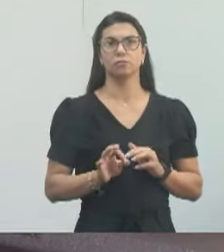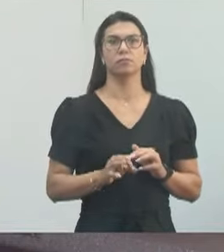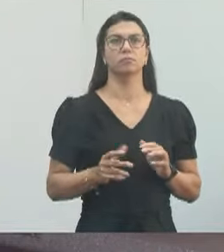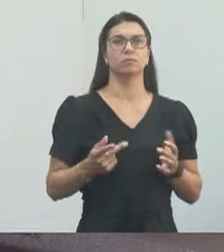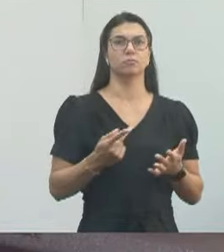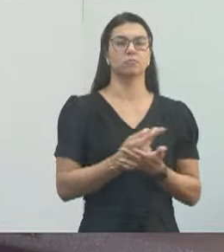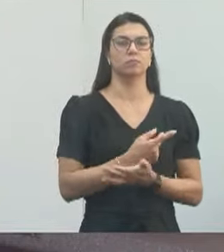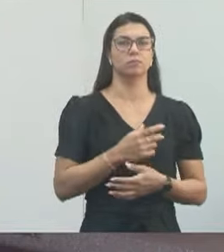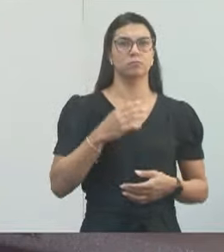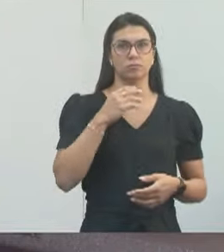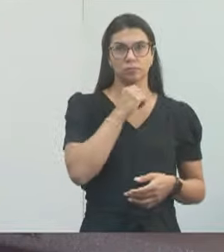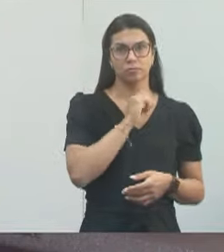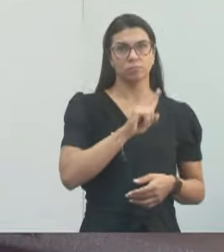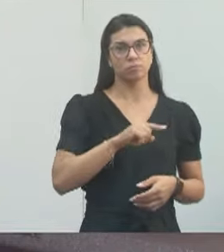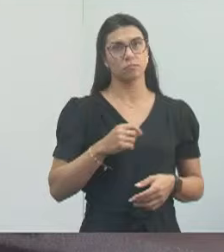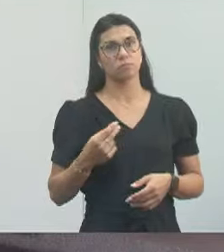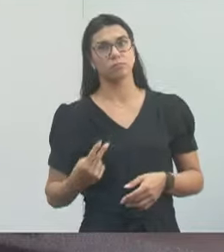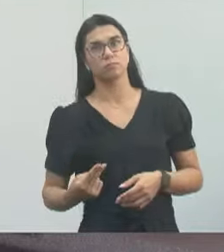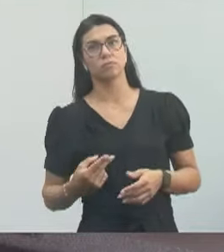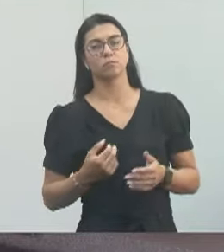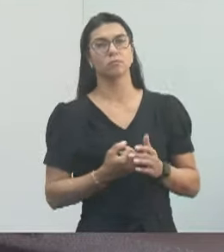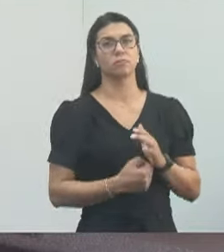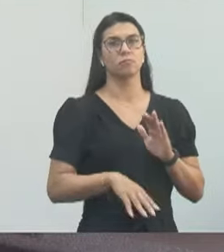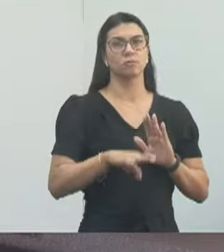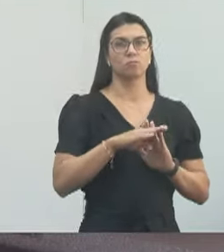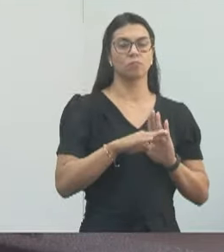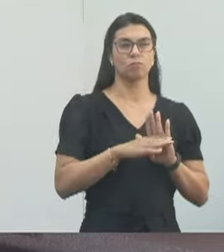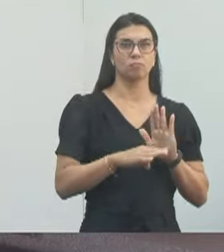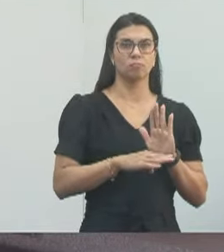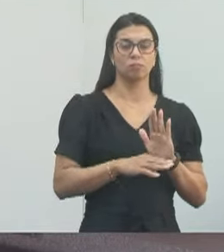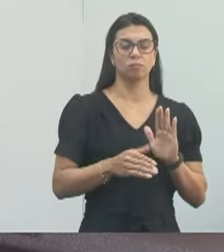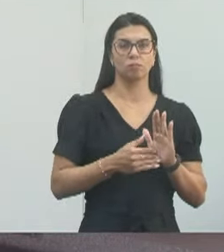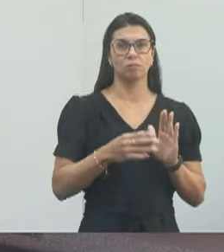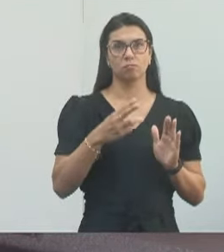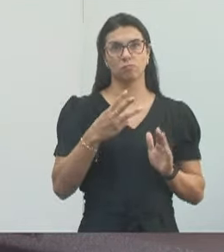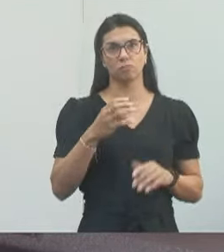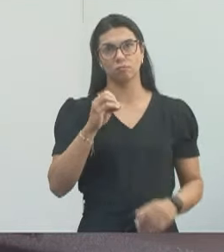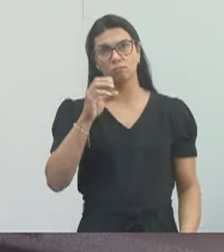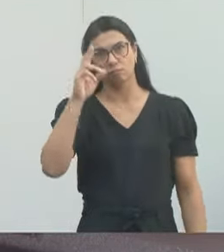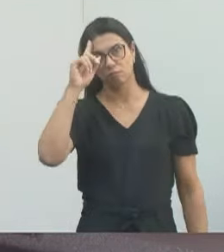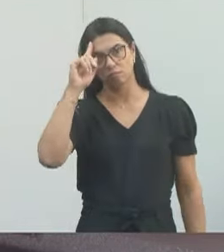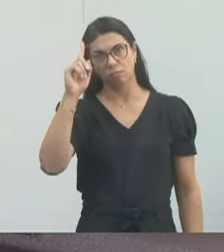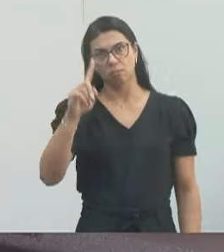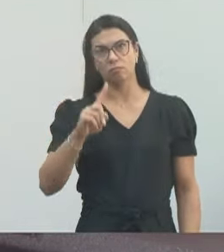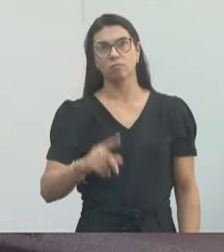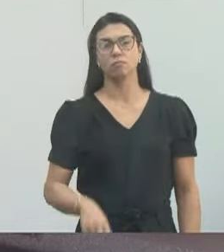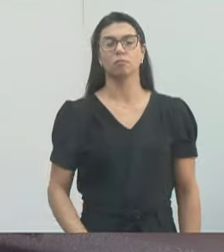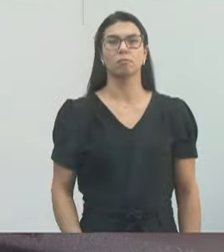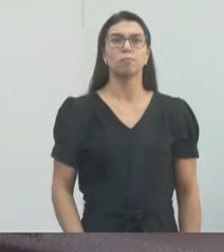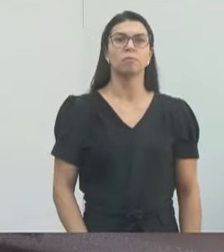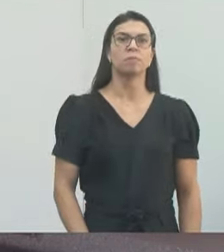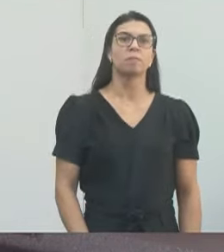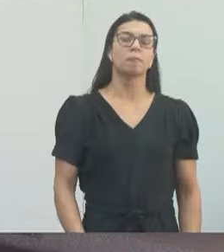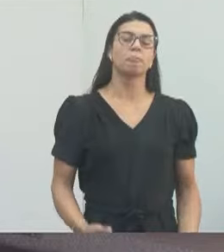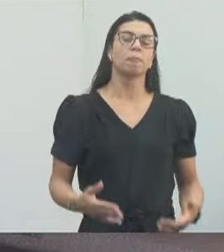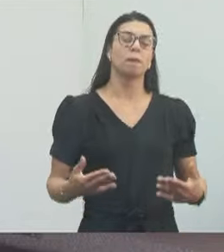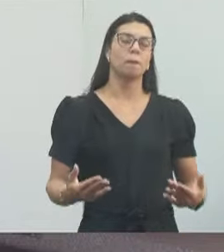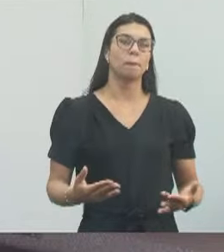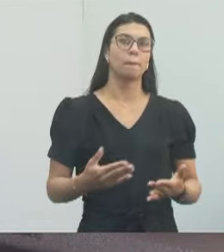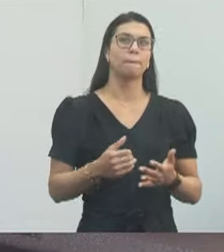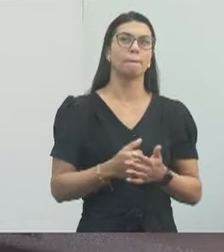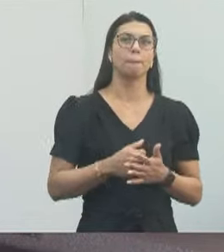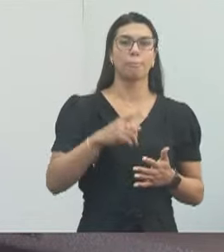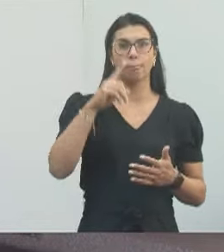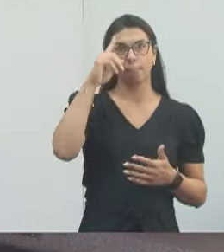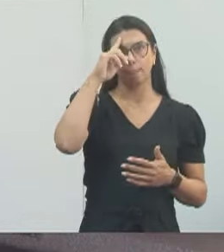ser imediato ou programado para até 30 dias Qual é o tempo médio do prazo de administração Municipal